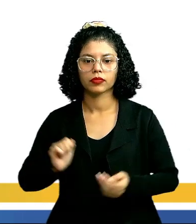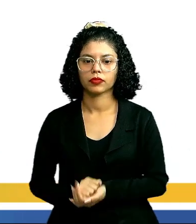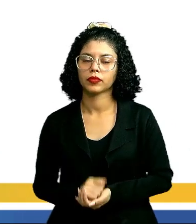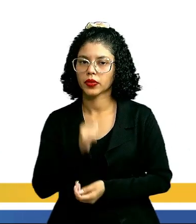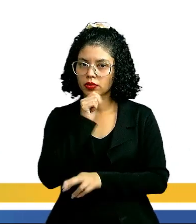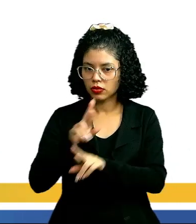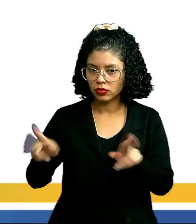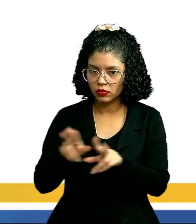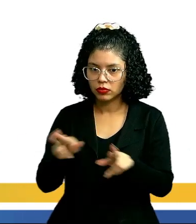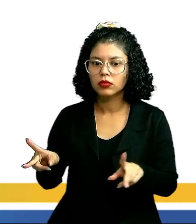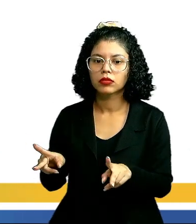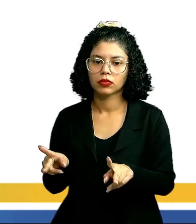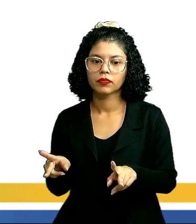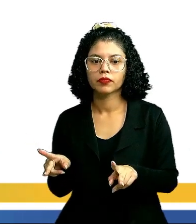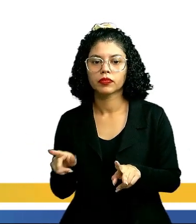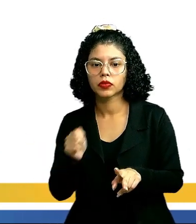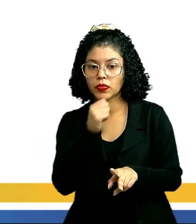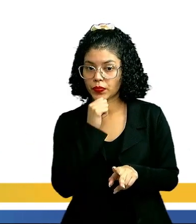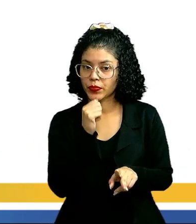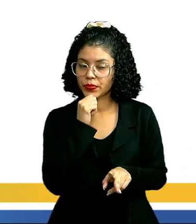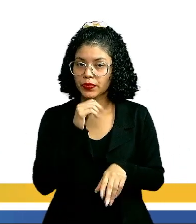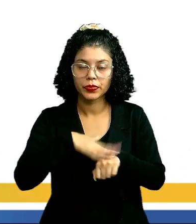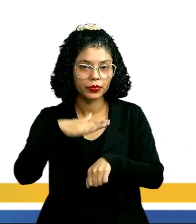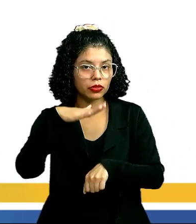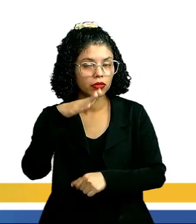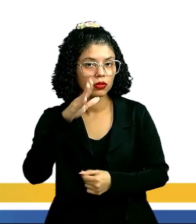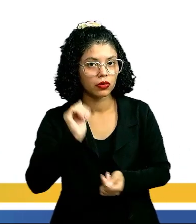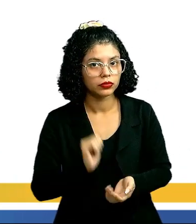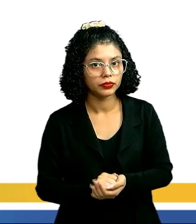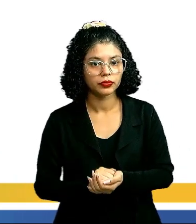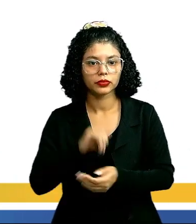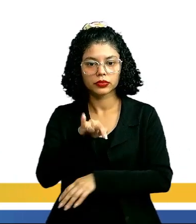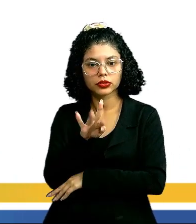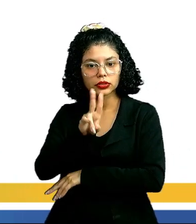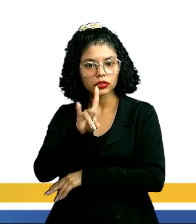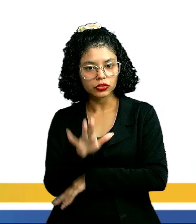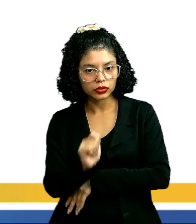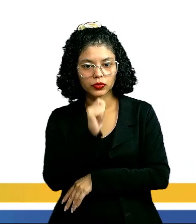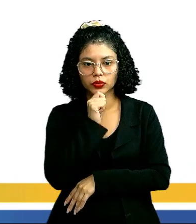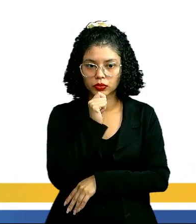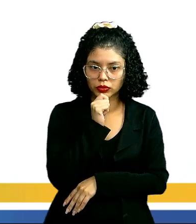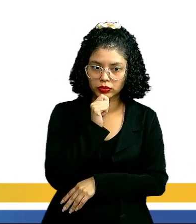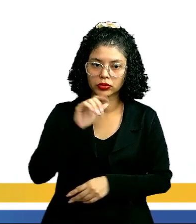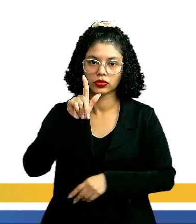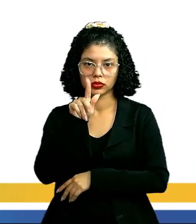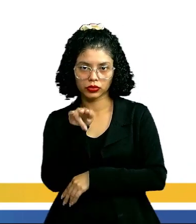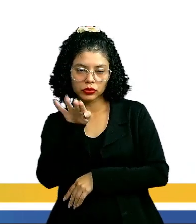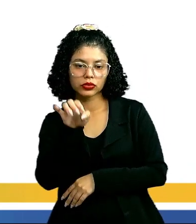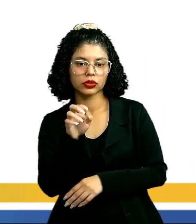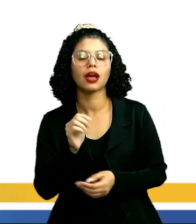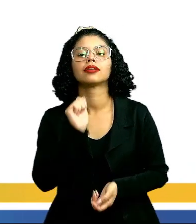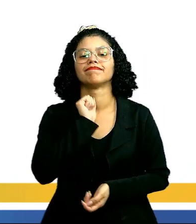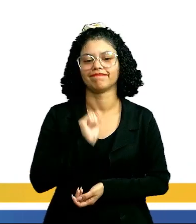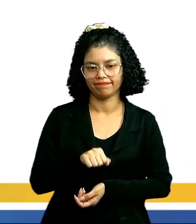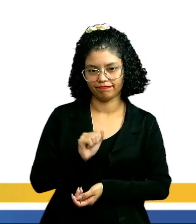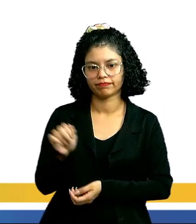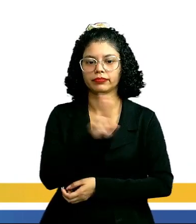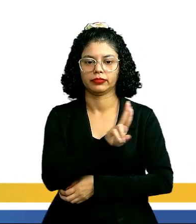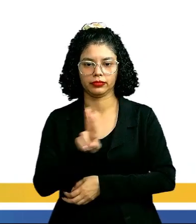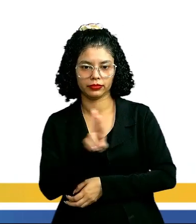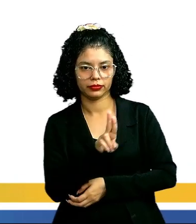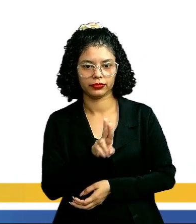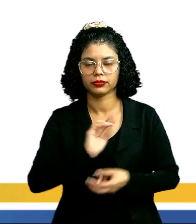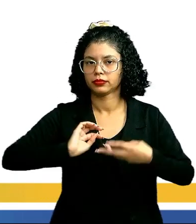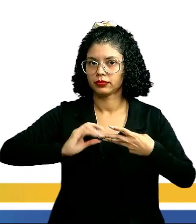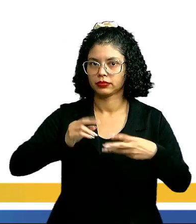tornam-se indiferenciadas. Ainda mais inativa genes. Aí elas são chamadas de